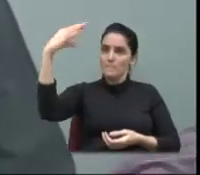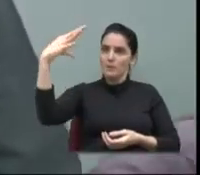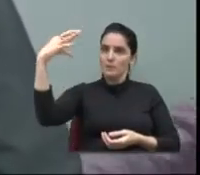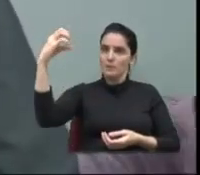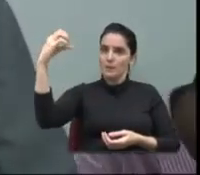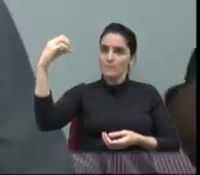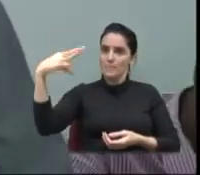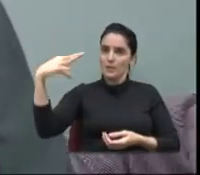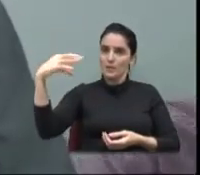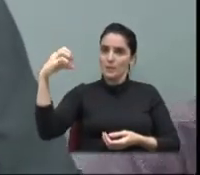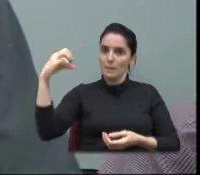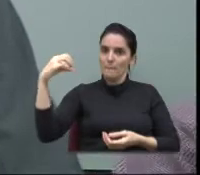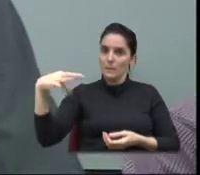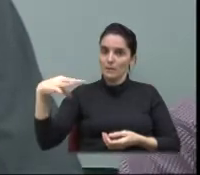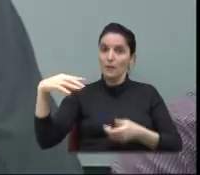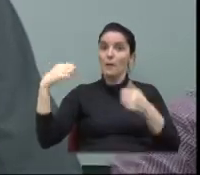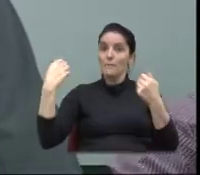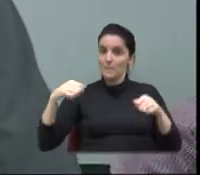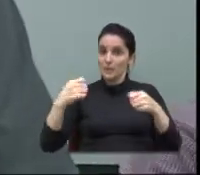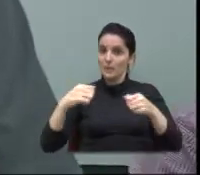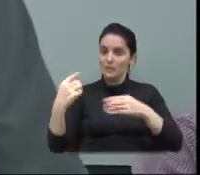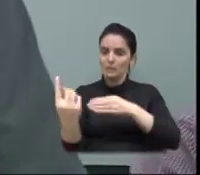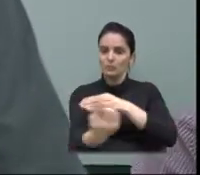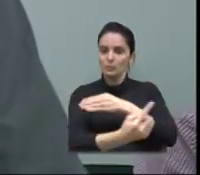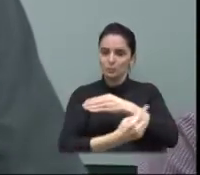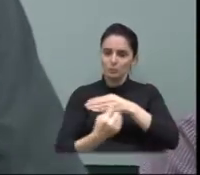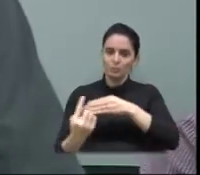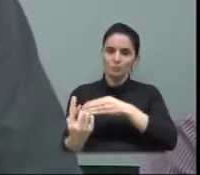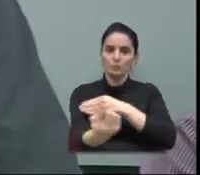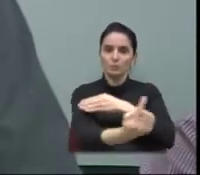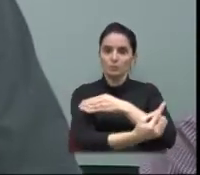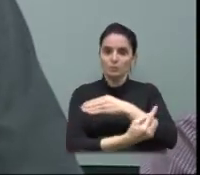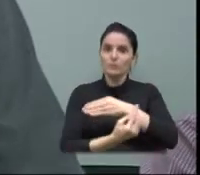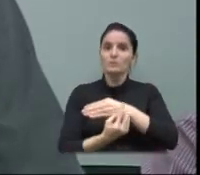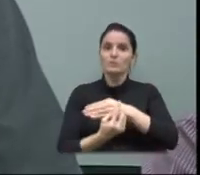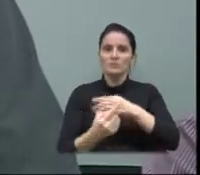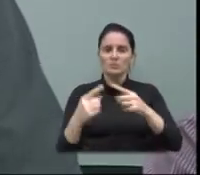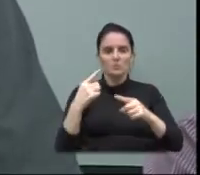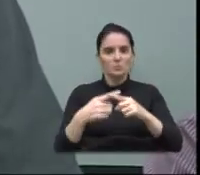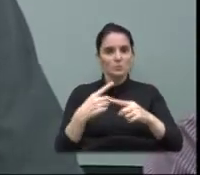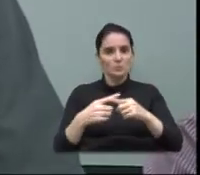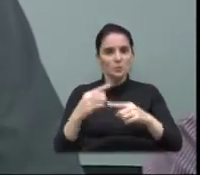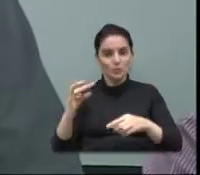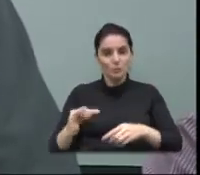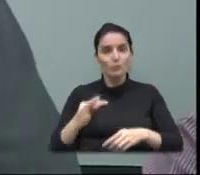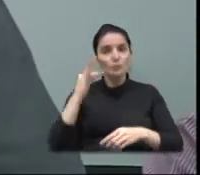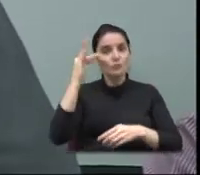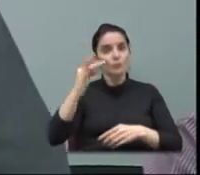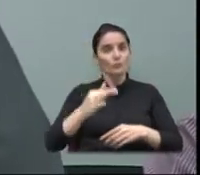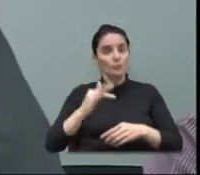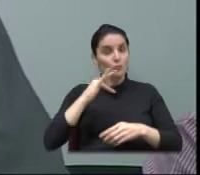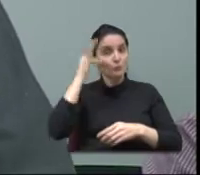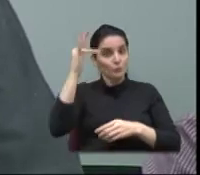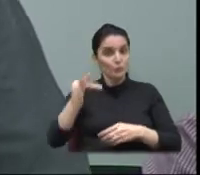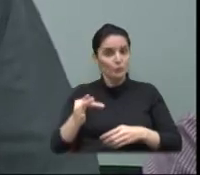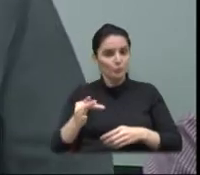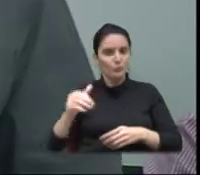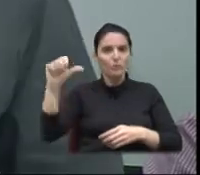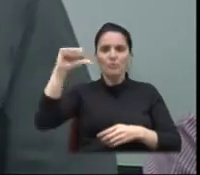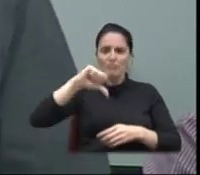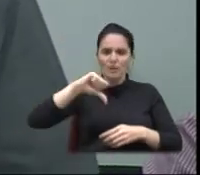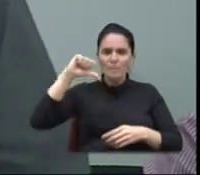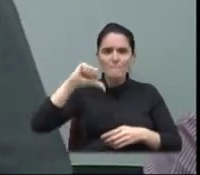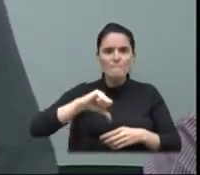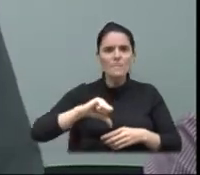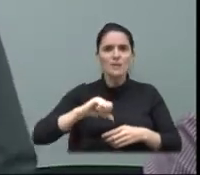semaforização, na rotatória ali, aí que teria um caos muito maior, mas muito maior. Pelo menos quando você chega ali, vai